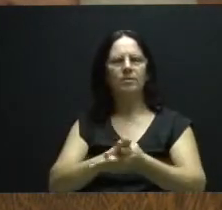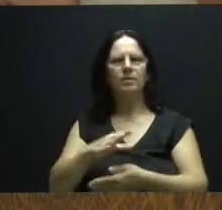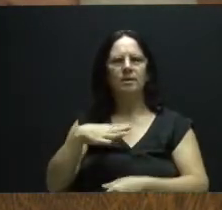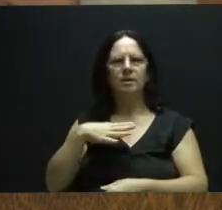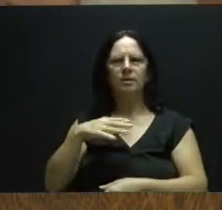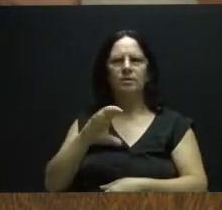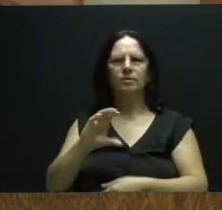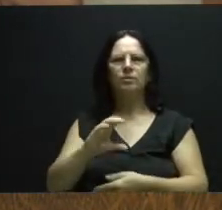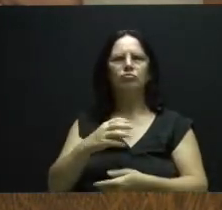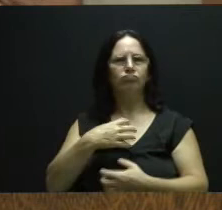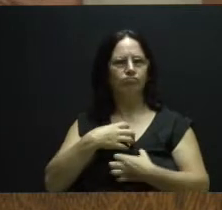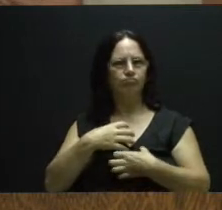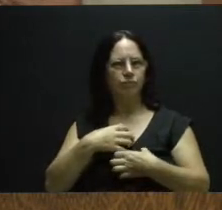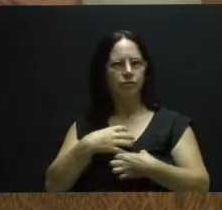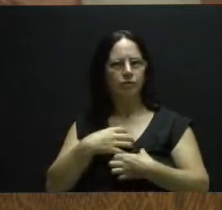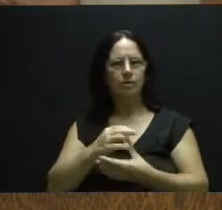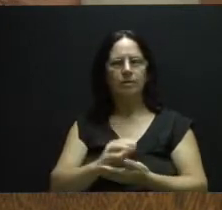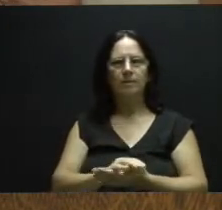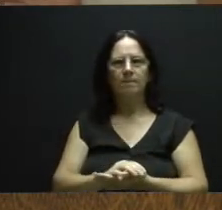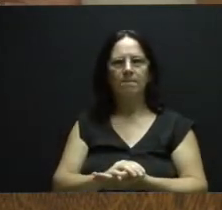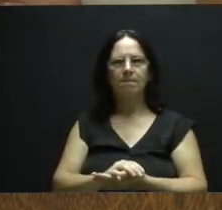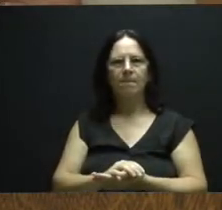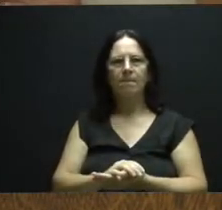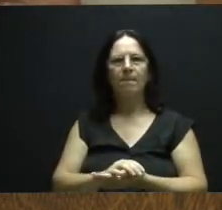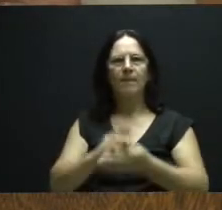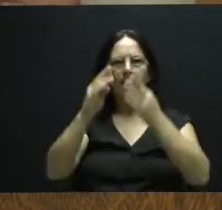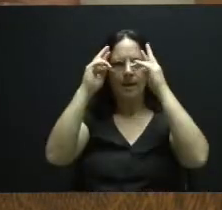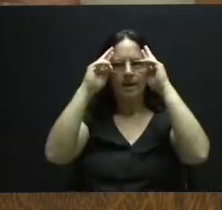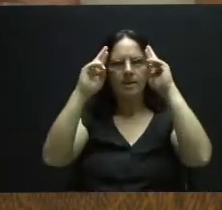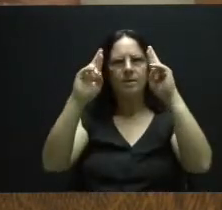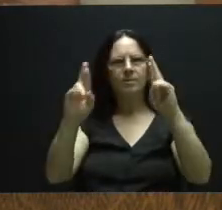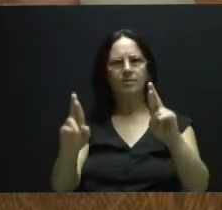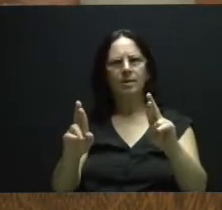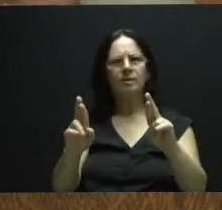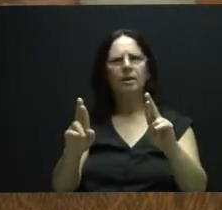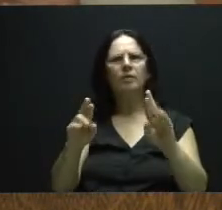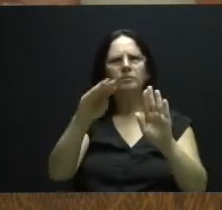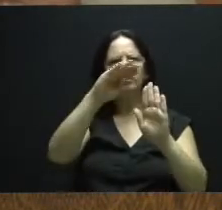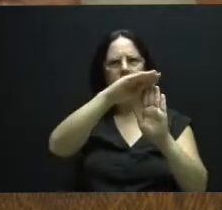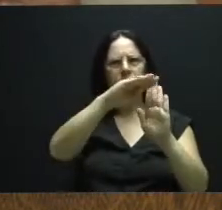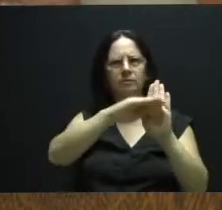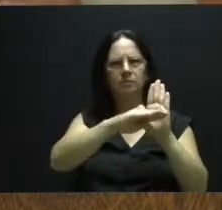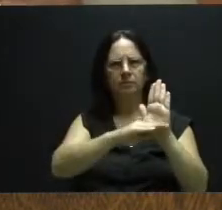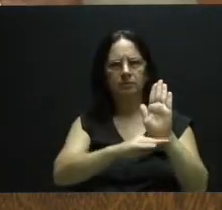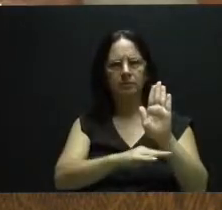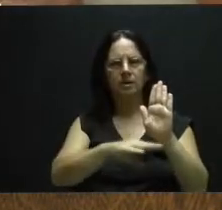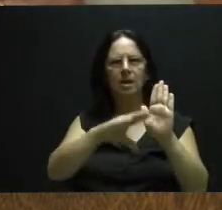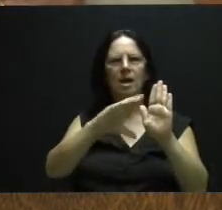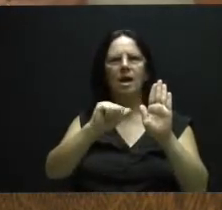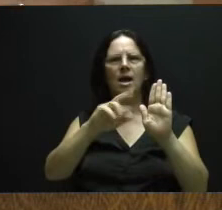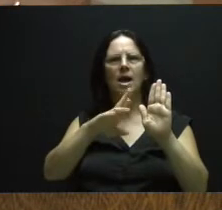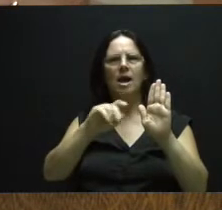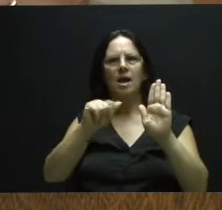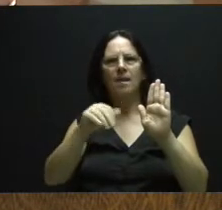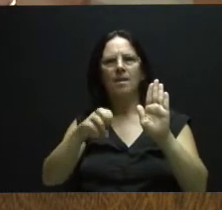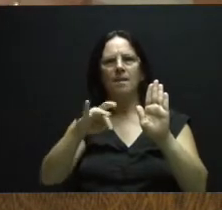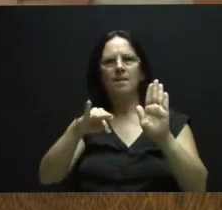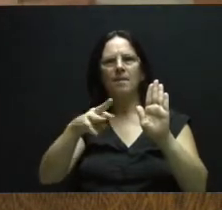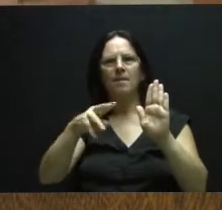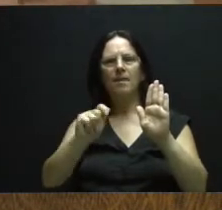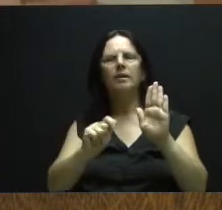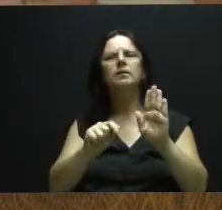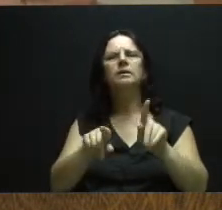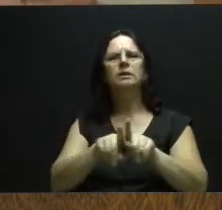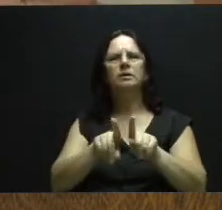de modo não só a respeitará aquilo fixado na carta magna assim como proporcionar